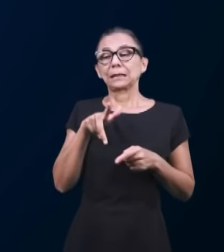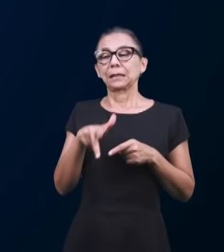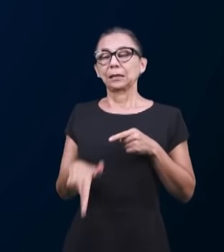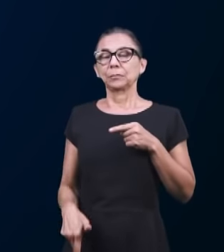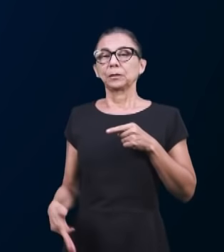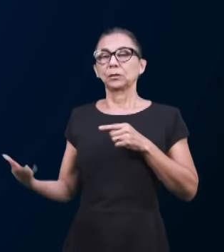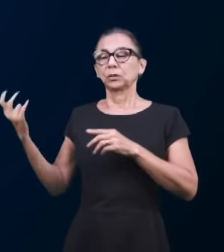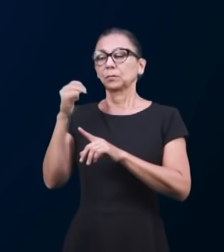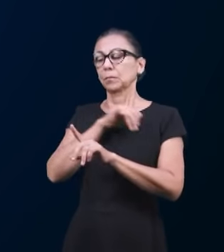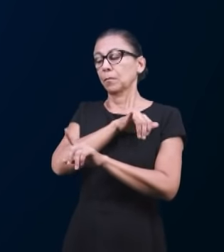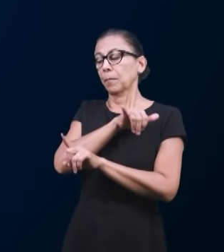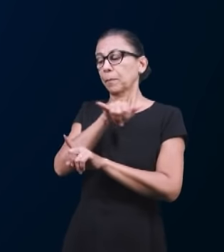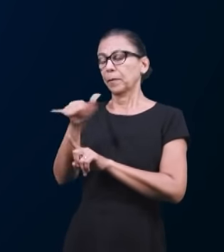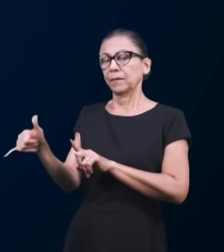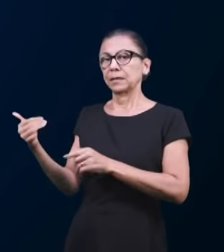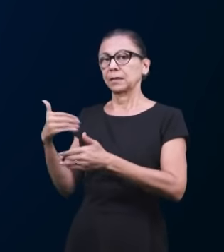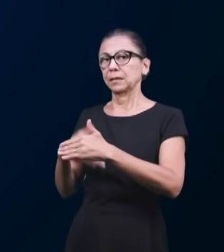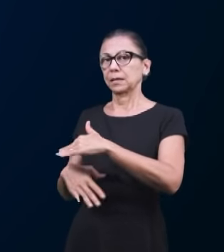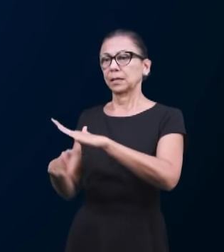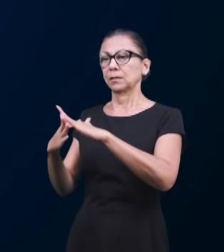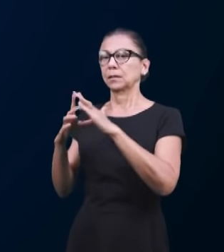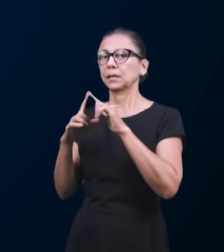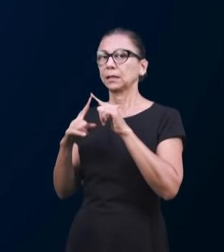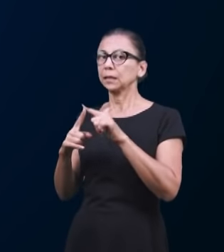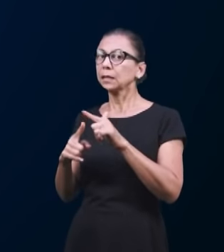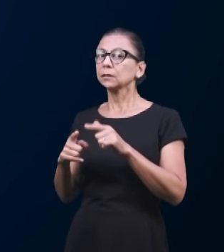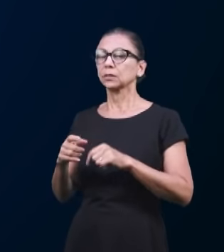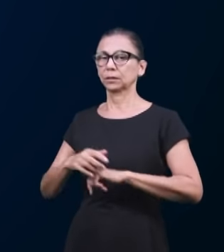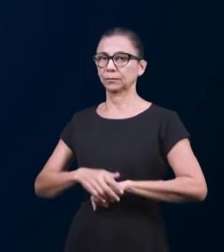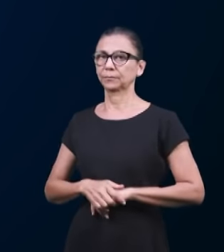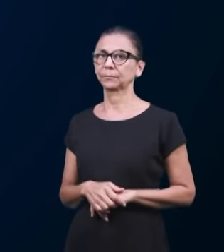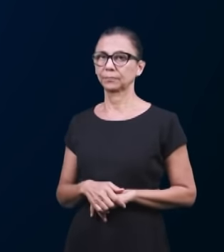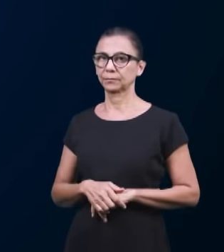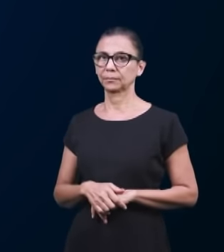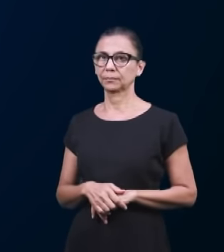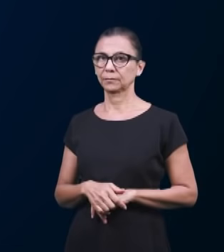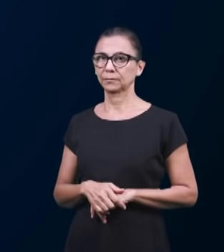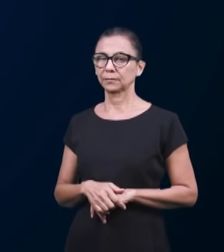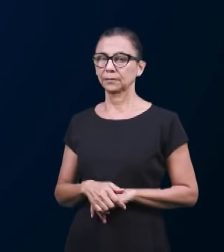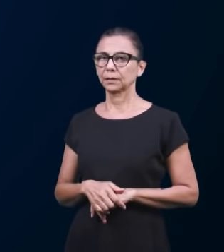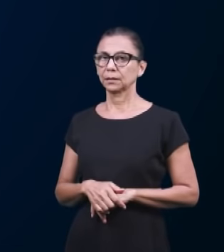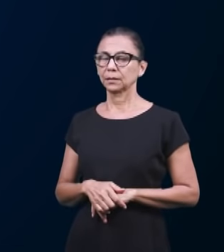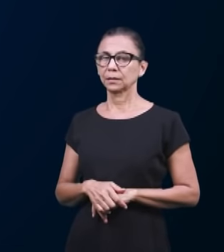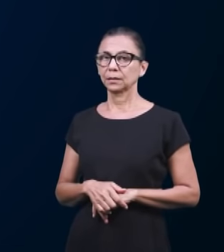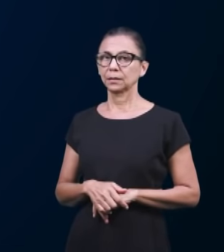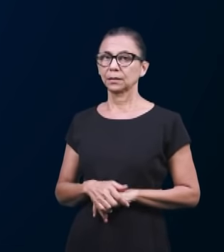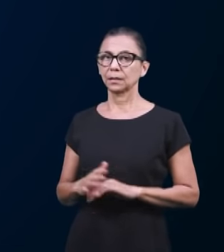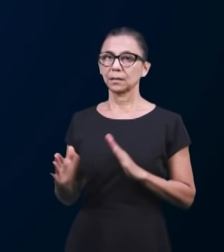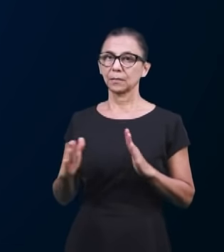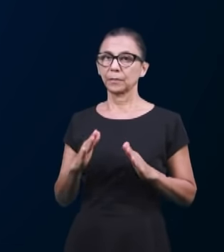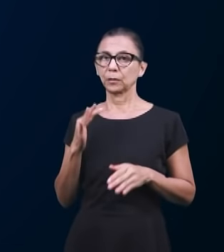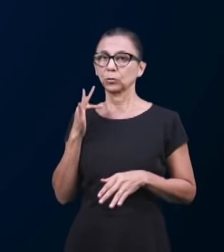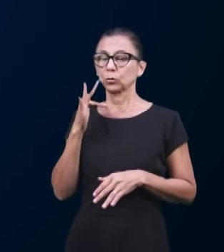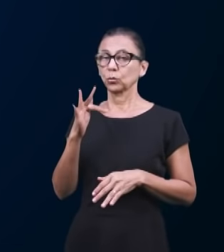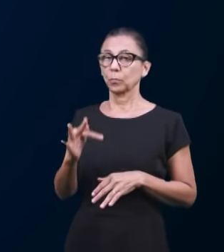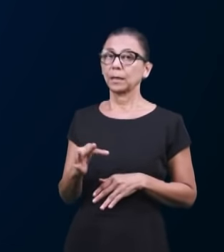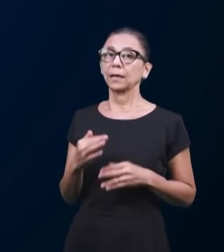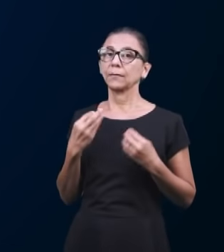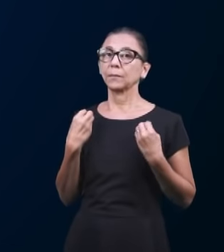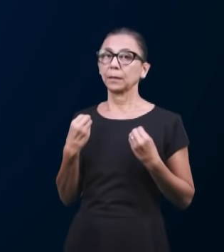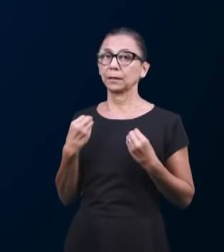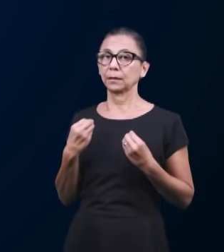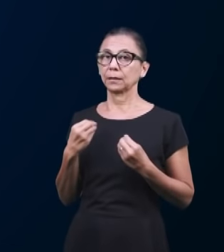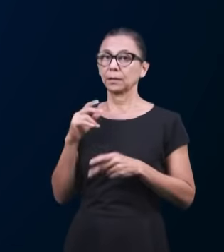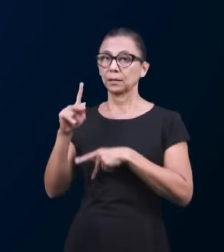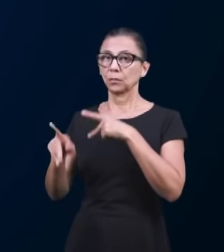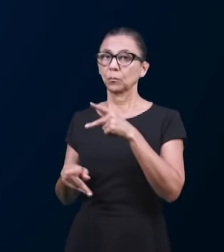espírito de profecia em nosso meio, principalmente neste momento do breve, é fazer com que o povo perca a bênção da salvação em